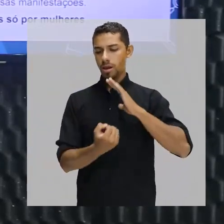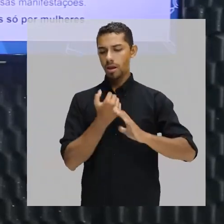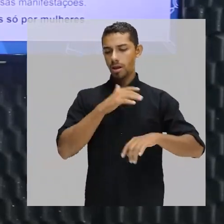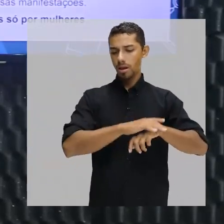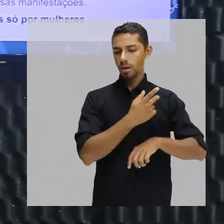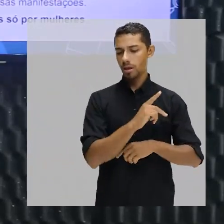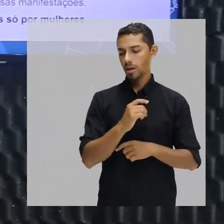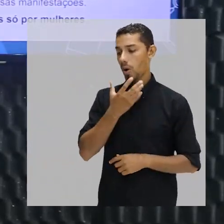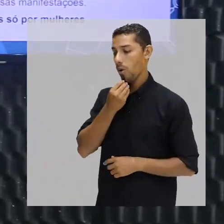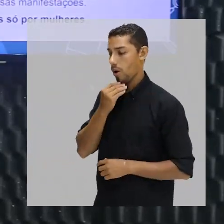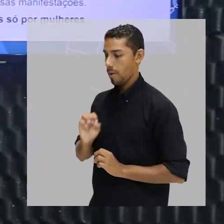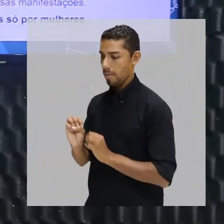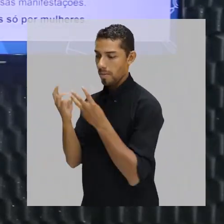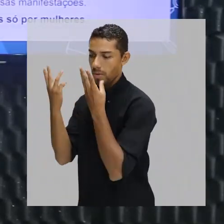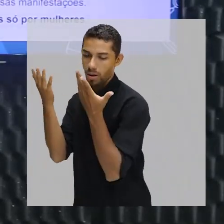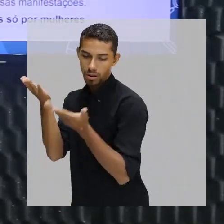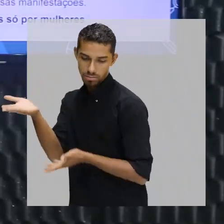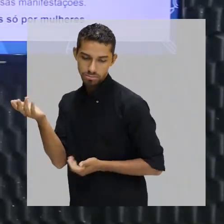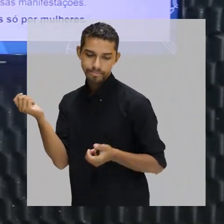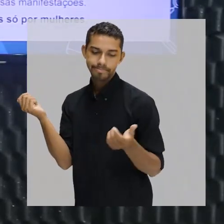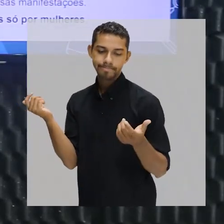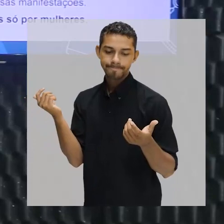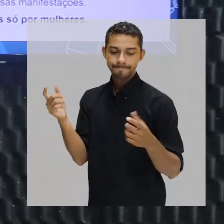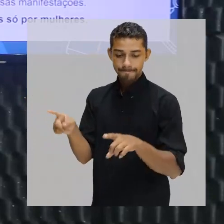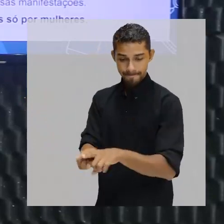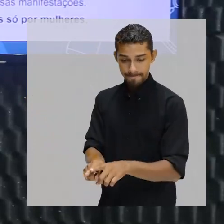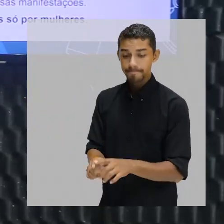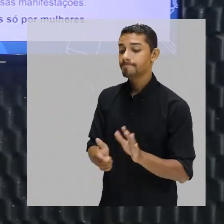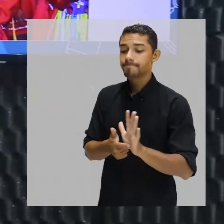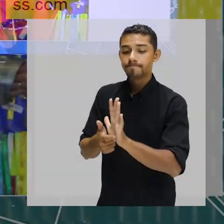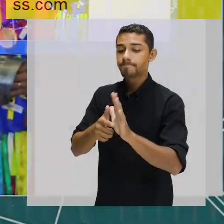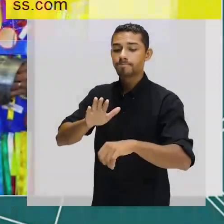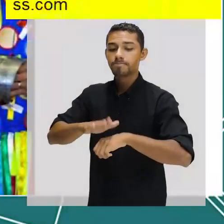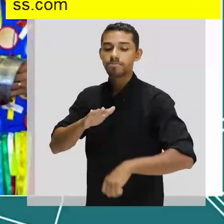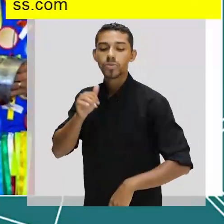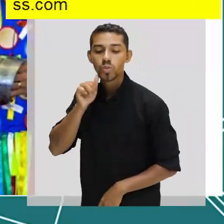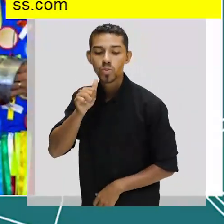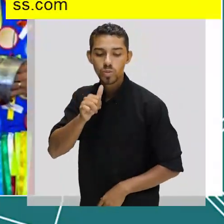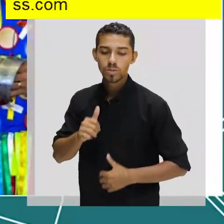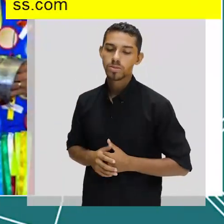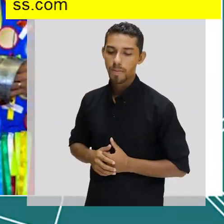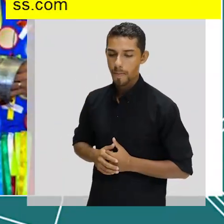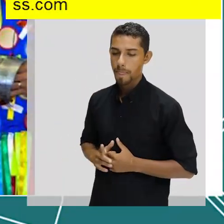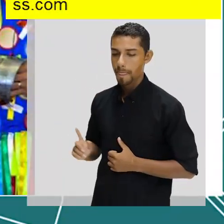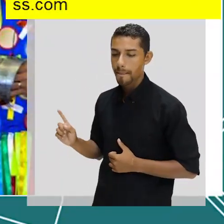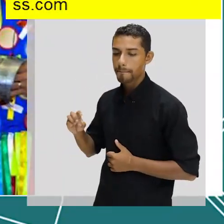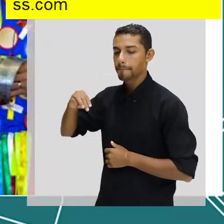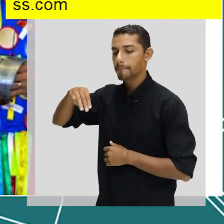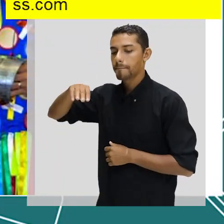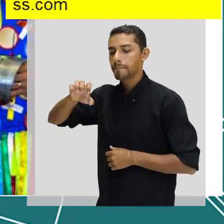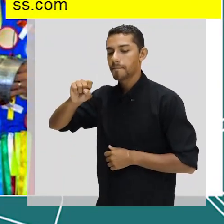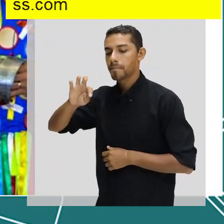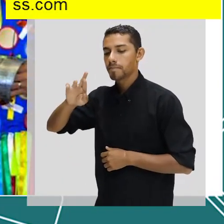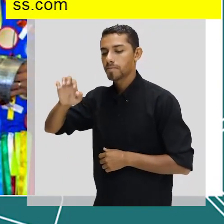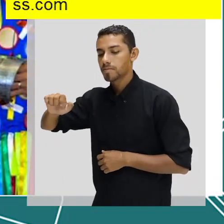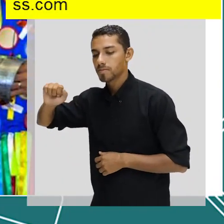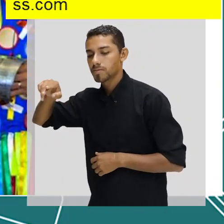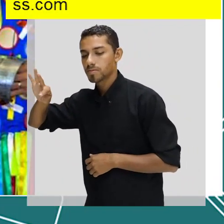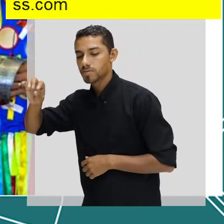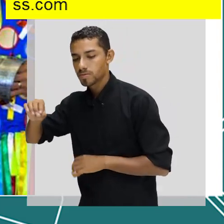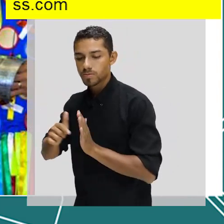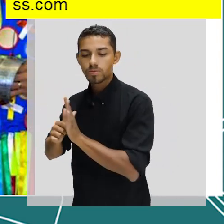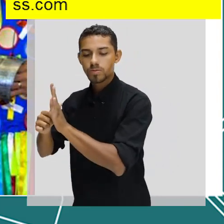iam participando desses eventos. Exceção: os pastoristas são representados só por mulheres. Mestre Antônio, reisado da Serraria, na